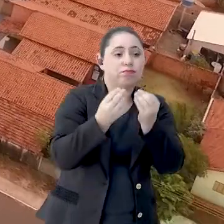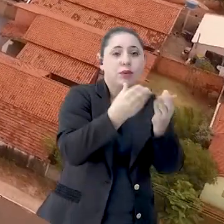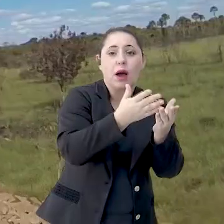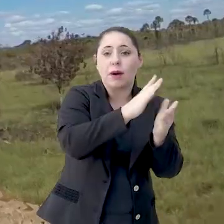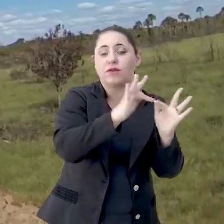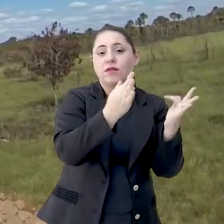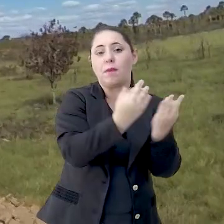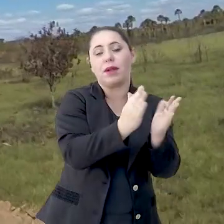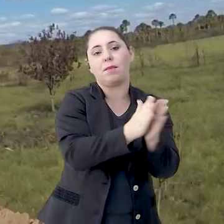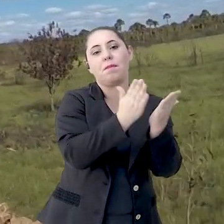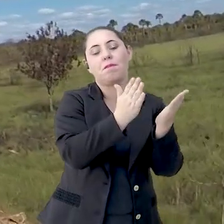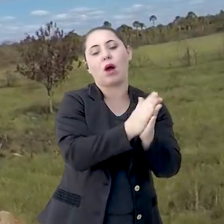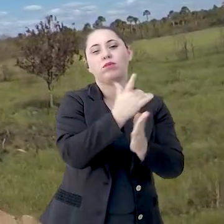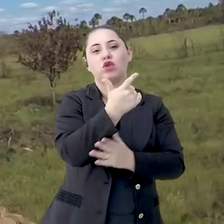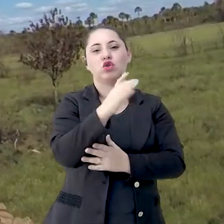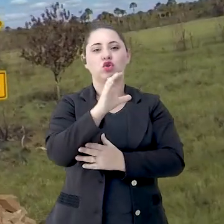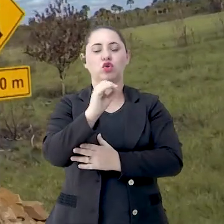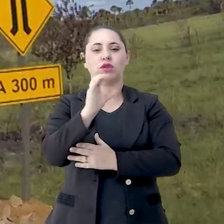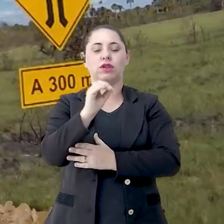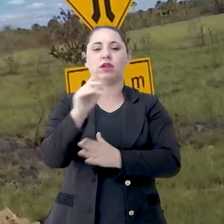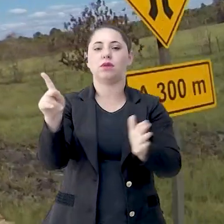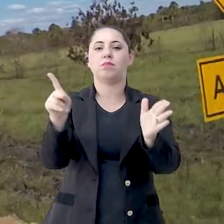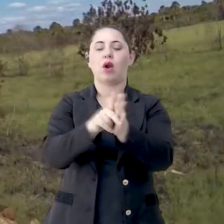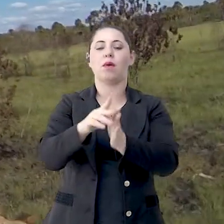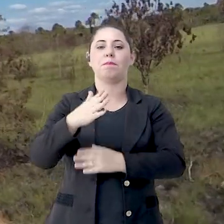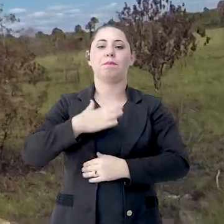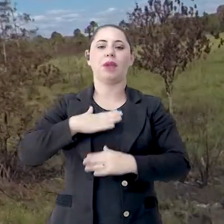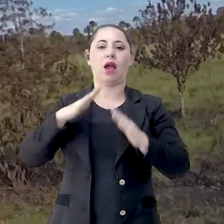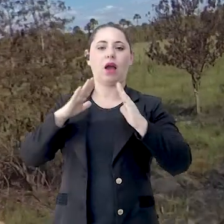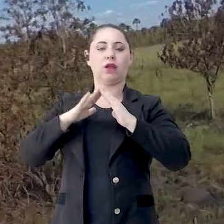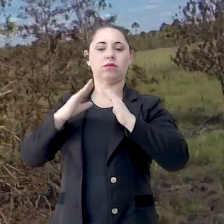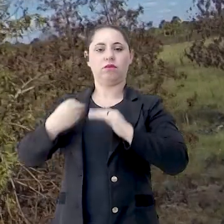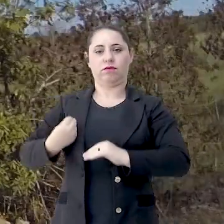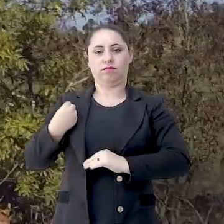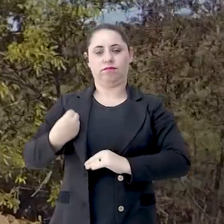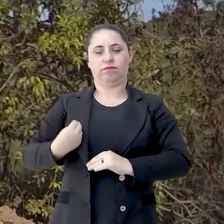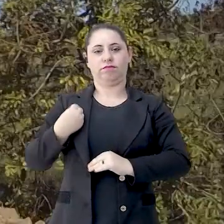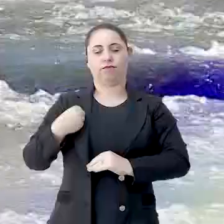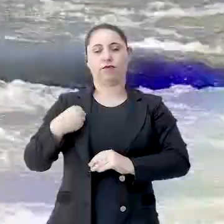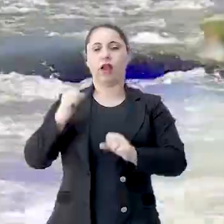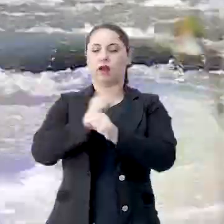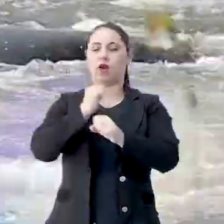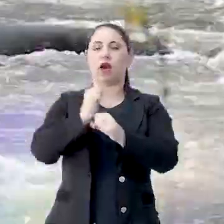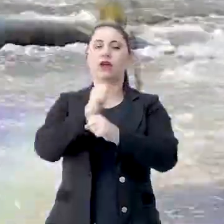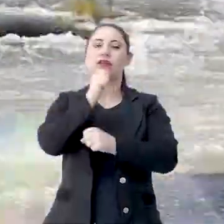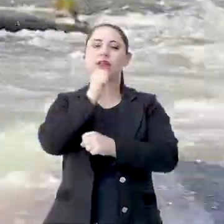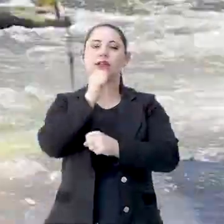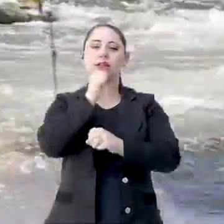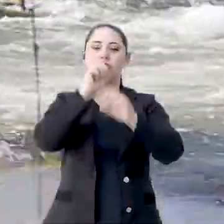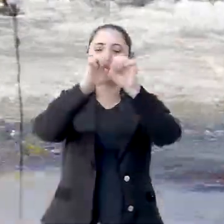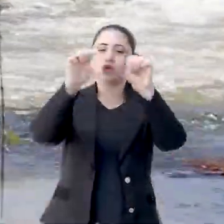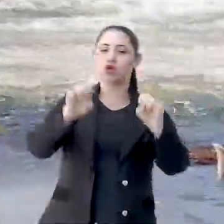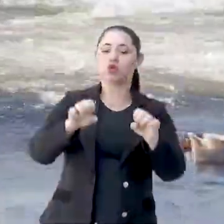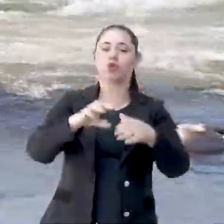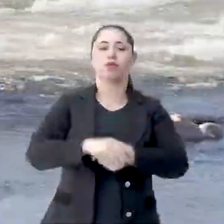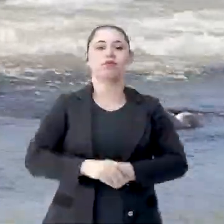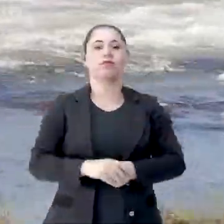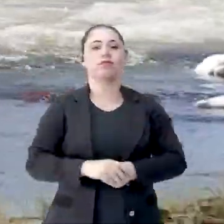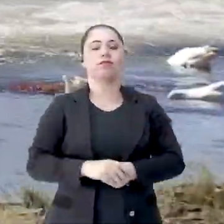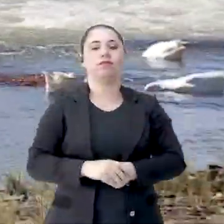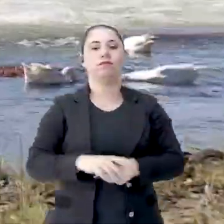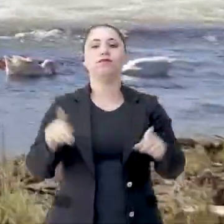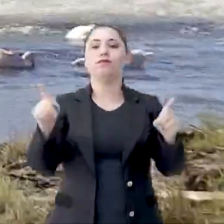infraestrutura. Está sendo pavimentada a rodovia MS 316, ligando com a cidade de Paraíso